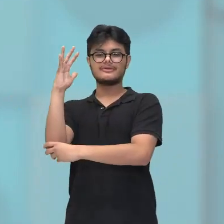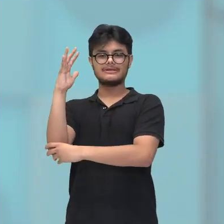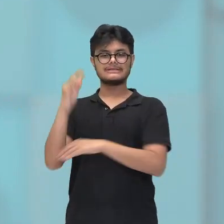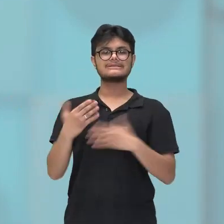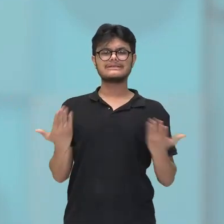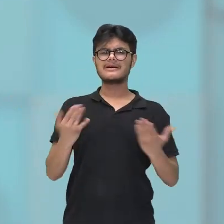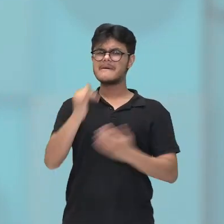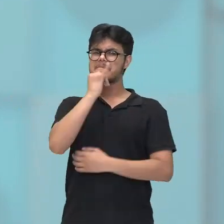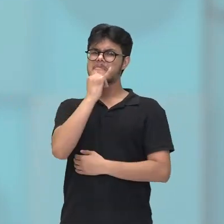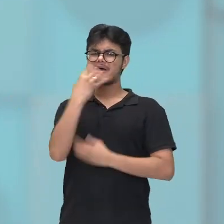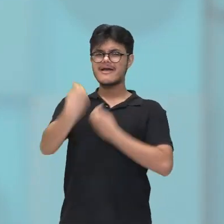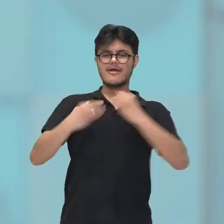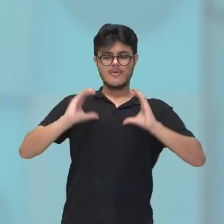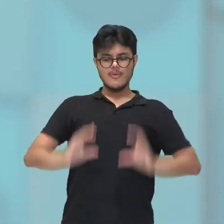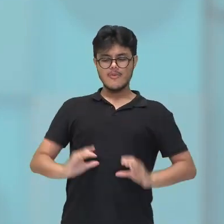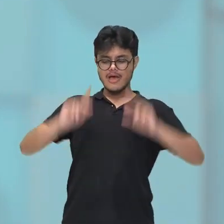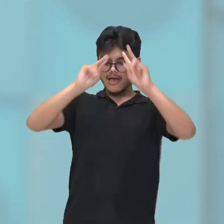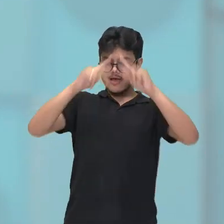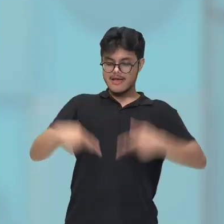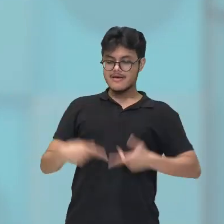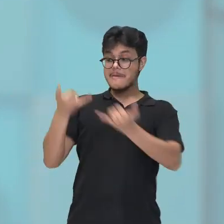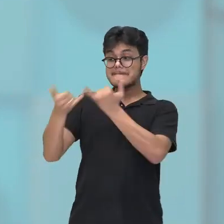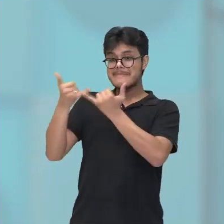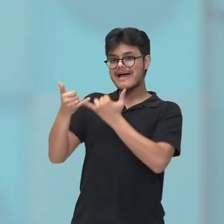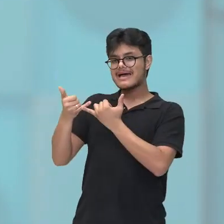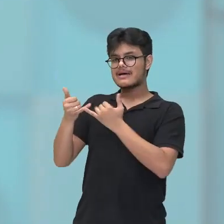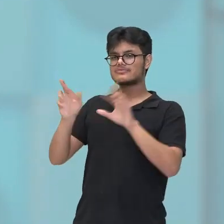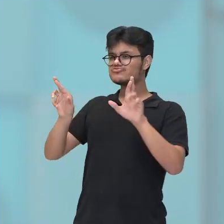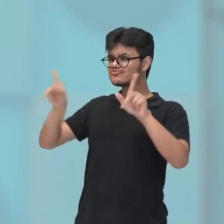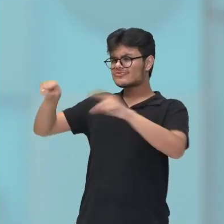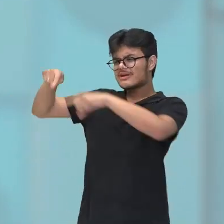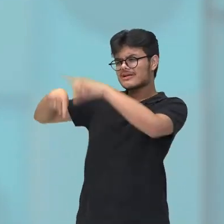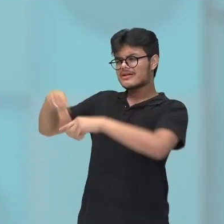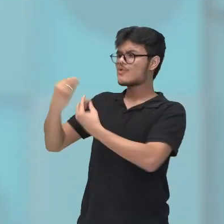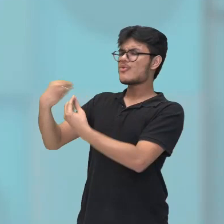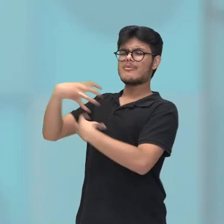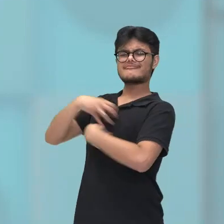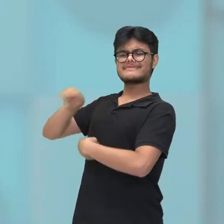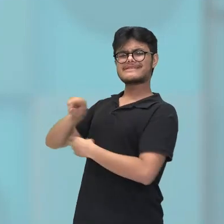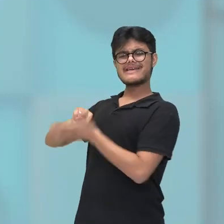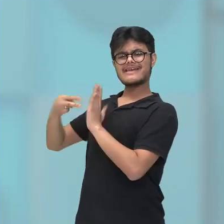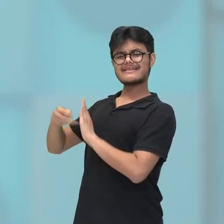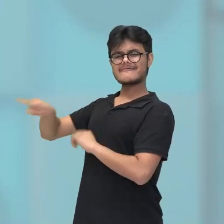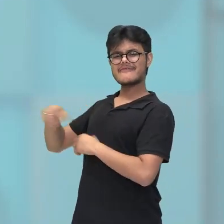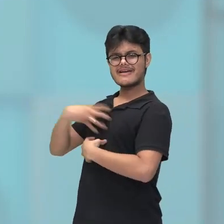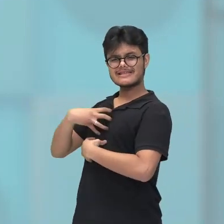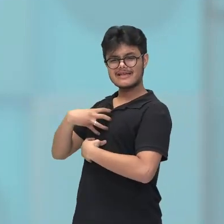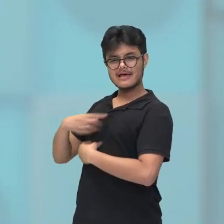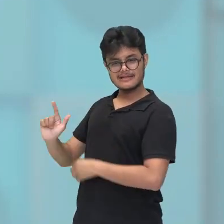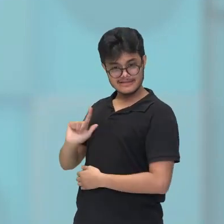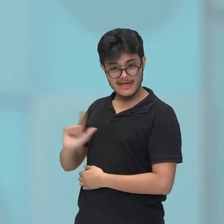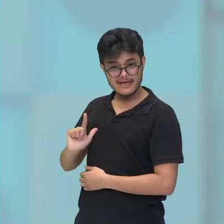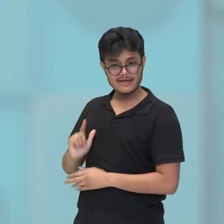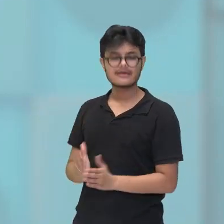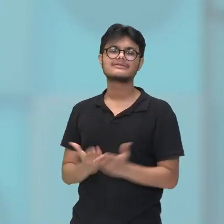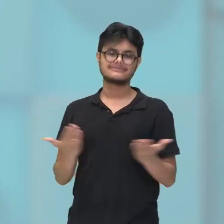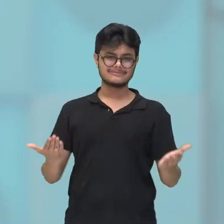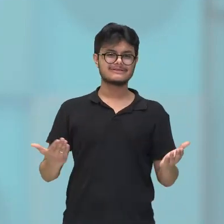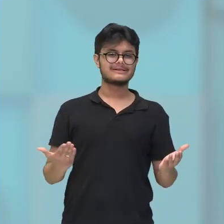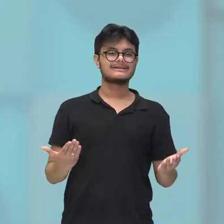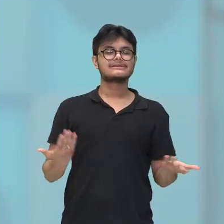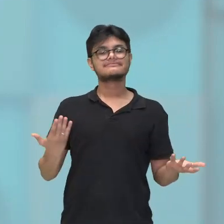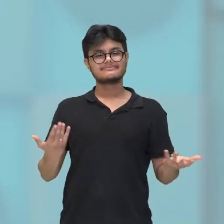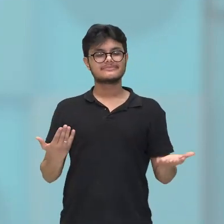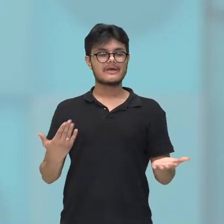coloca essas ações e esses sentimentos em outros elementos que não são nossos, que não são os seres humanos, é como se nós pudéssemos,